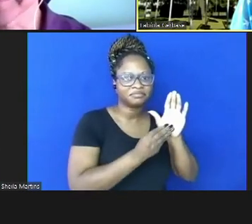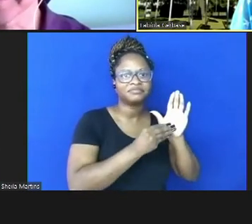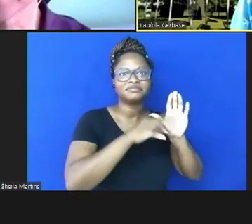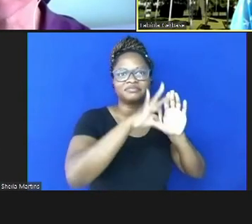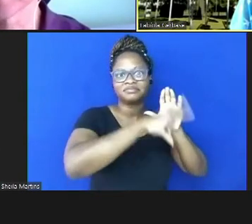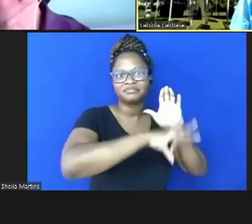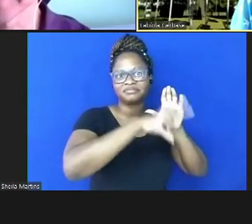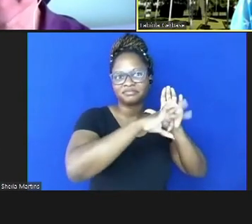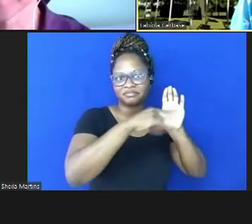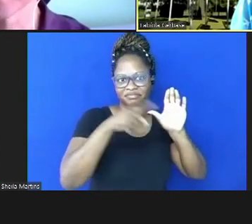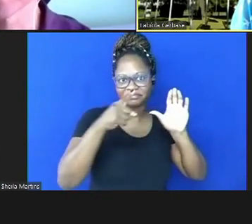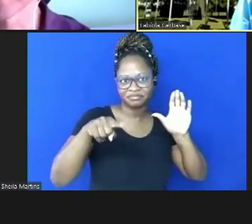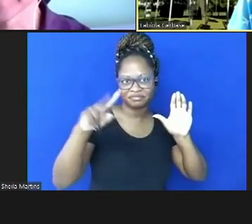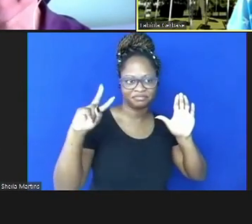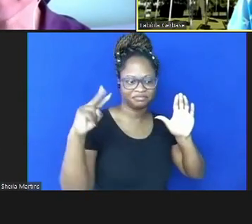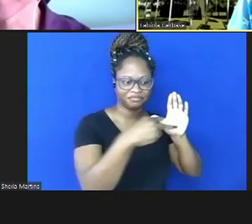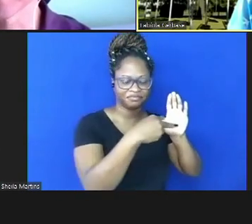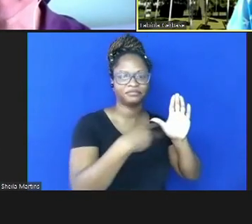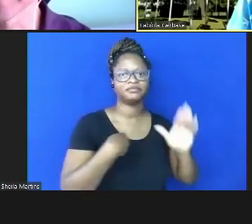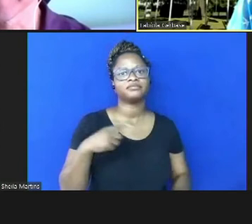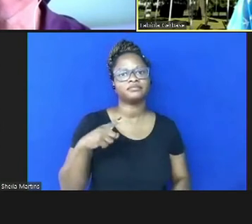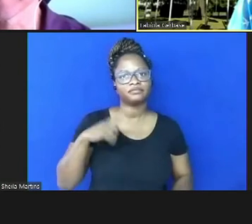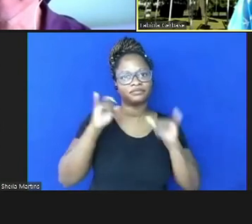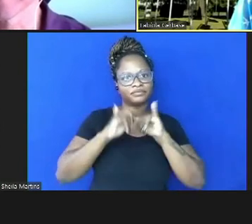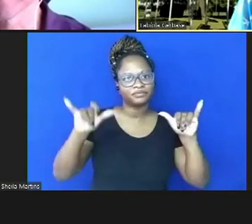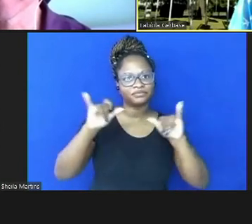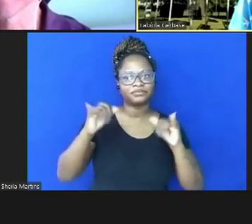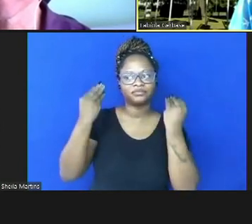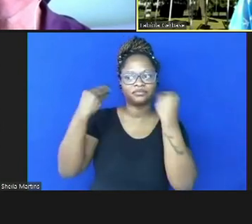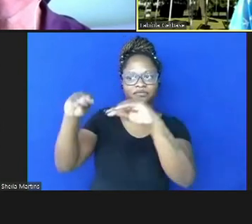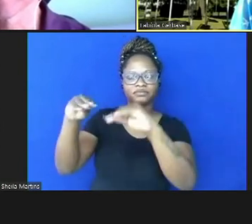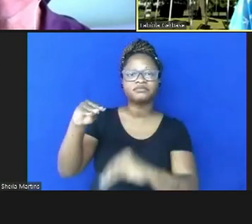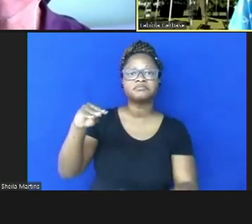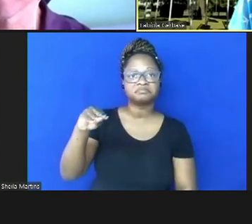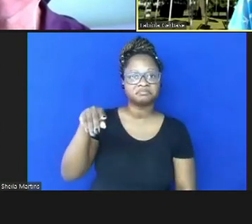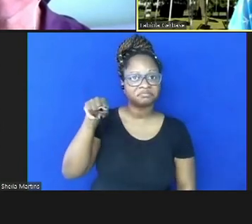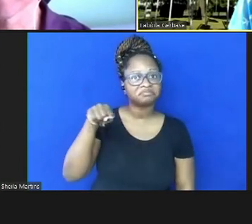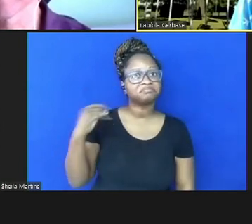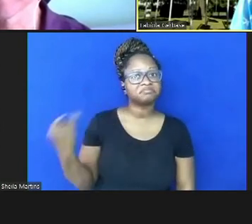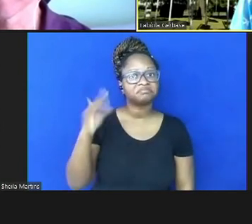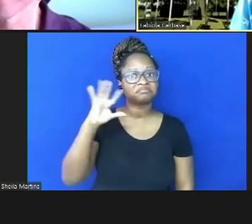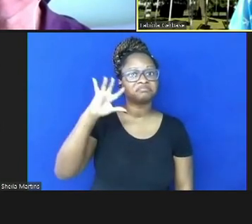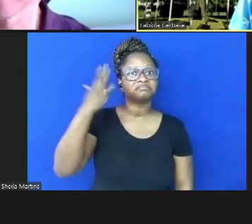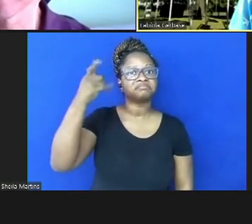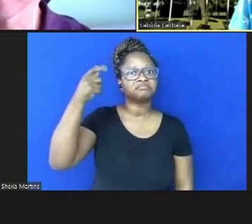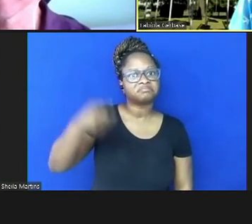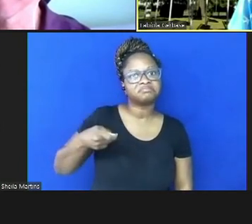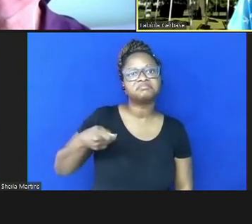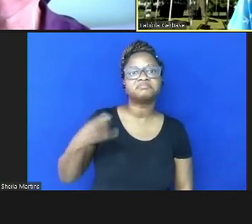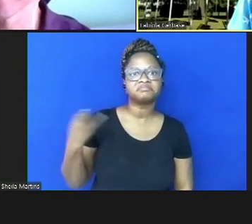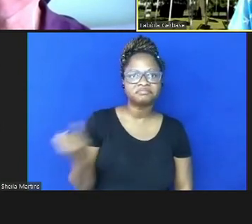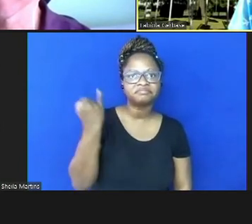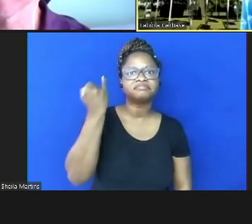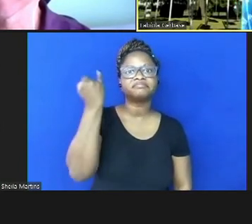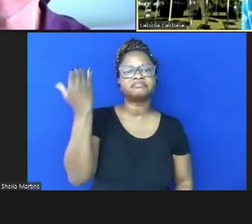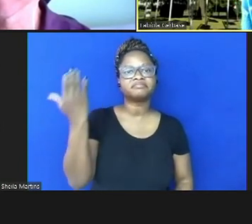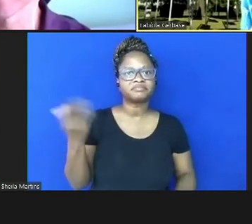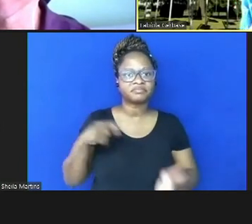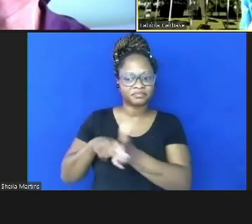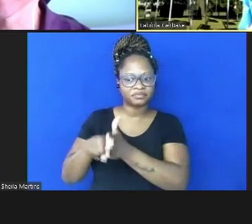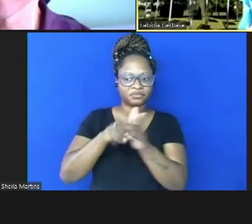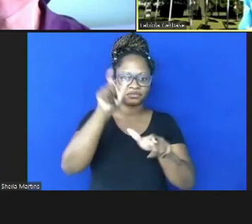tenham acompanhado, achamos uma decisão muito importante nesse sentido das políticas de inserção das